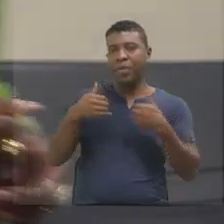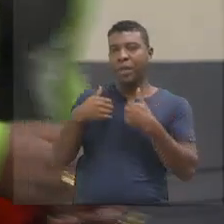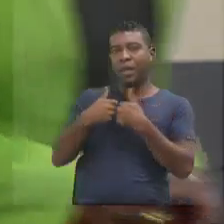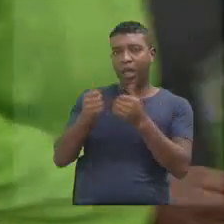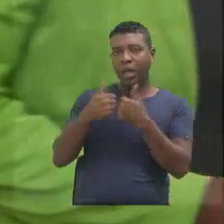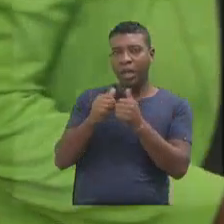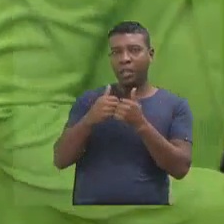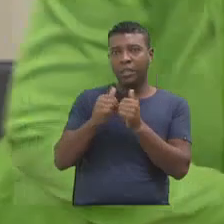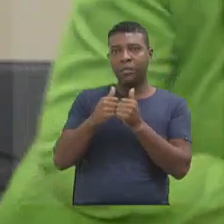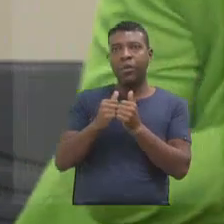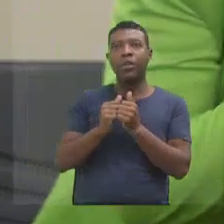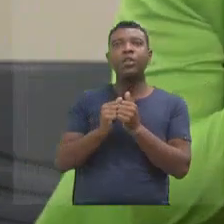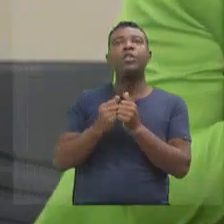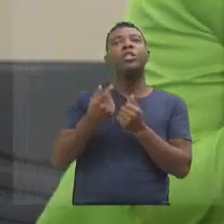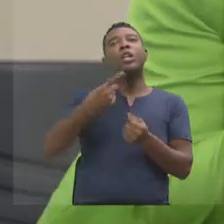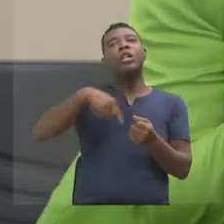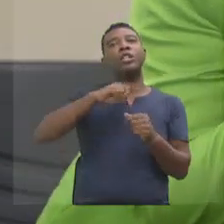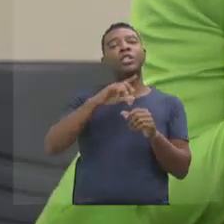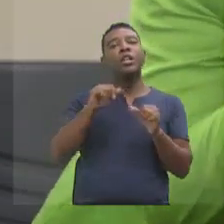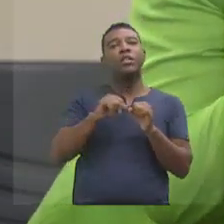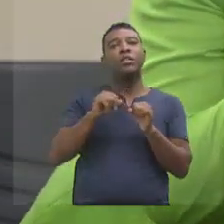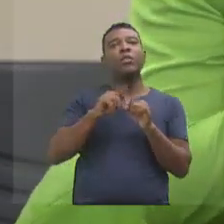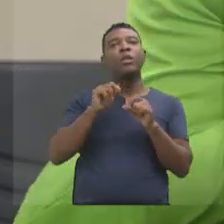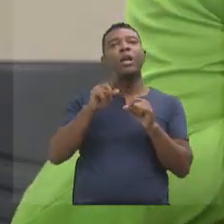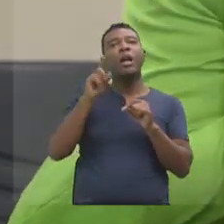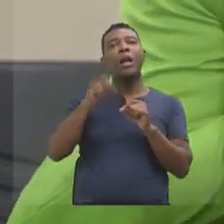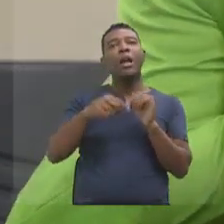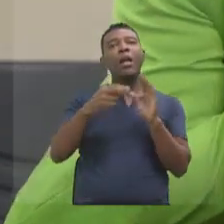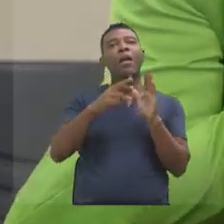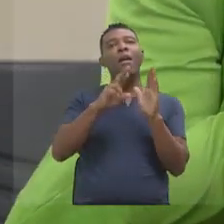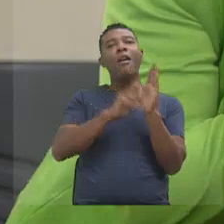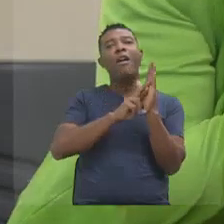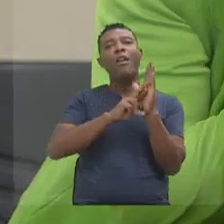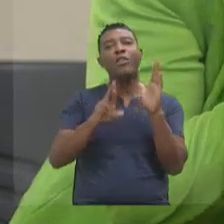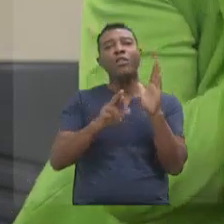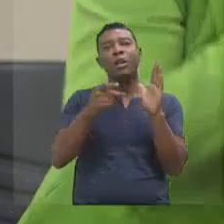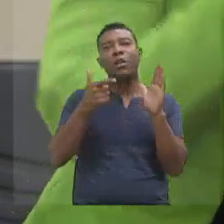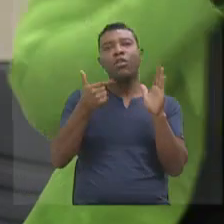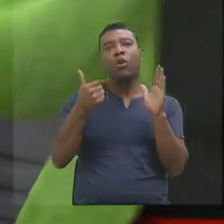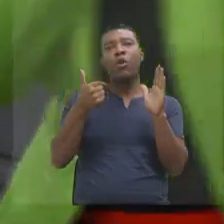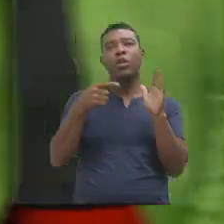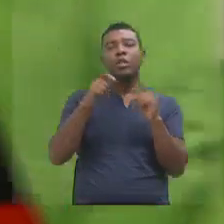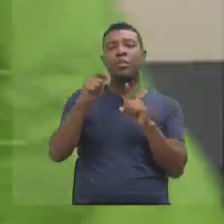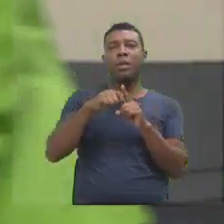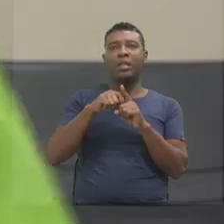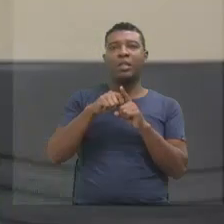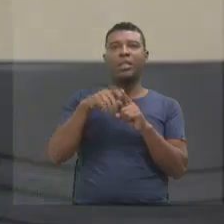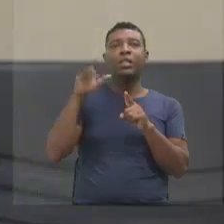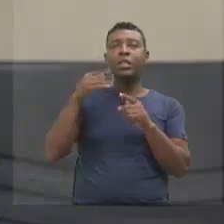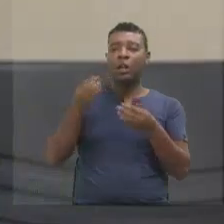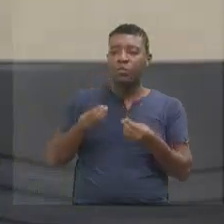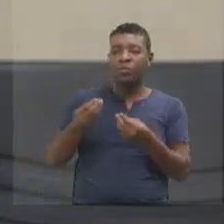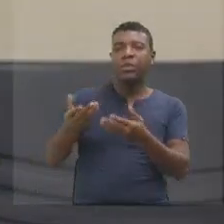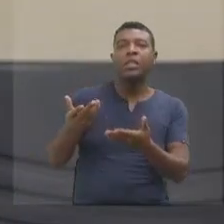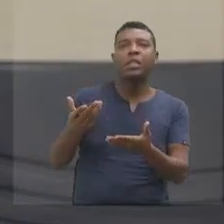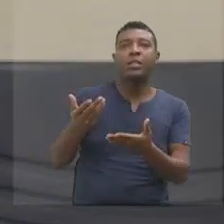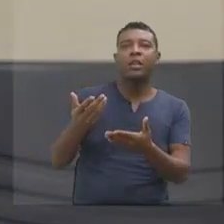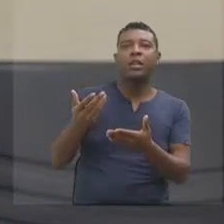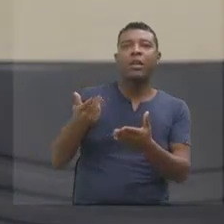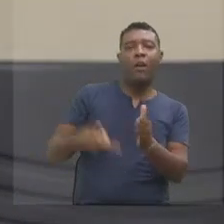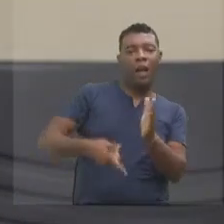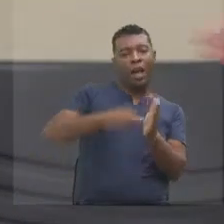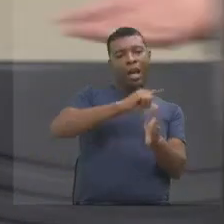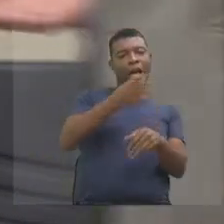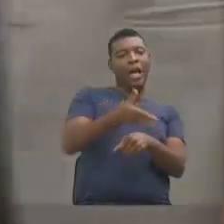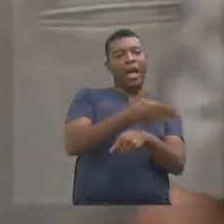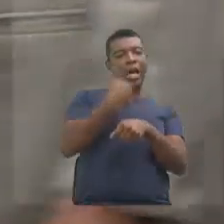em final do ano passado uma resolução vai dar por 12 meses de custeio nós adiantamos 12 meses do transporte intermunicipal